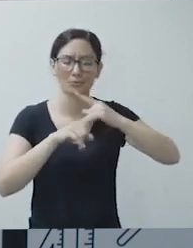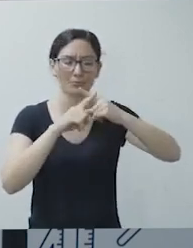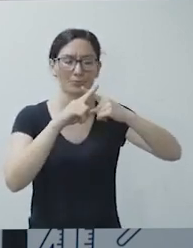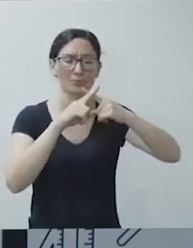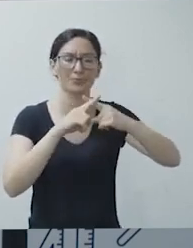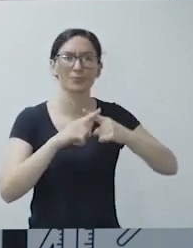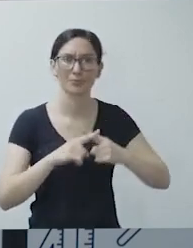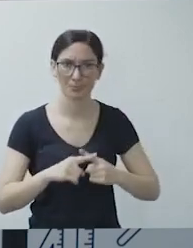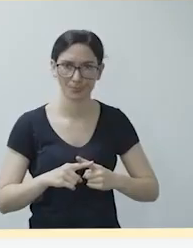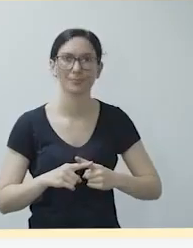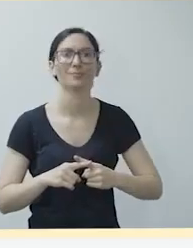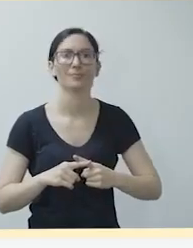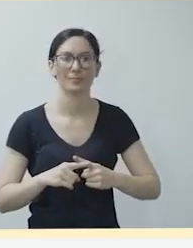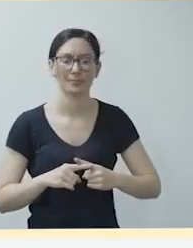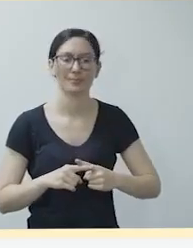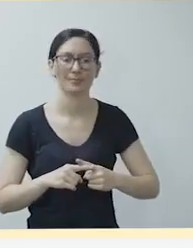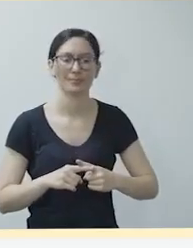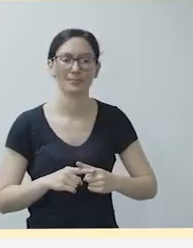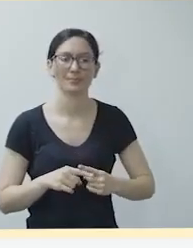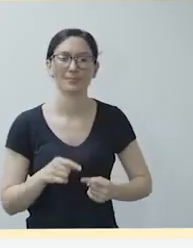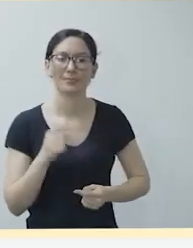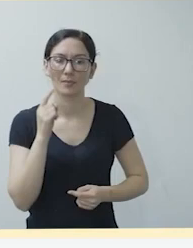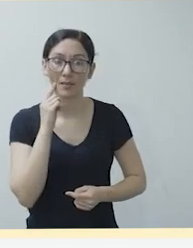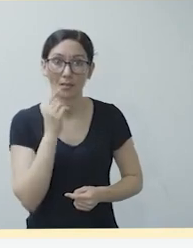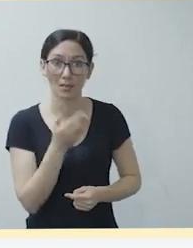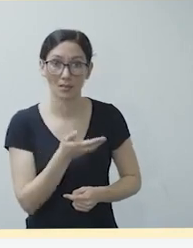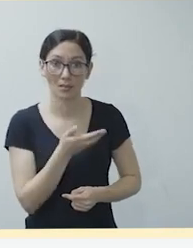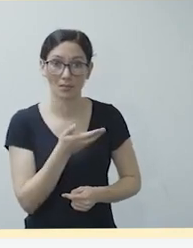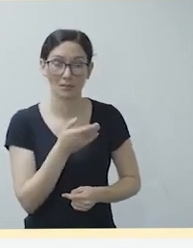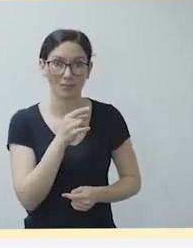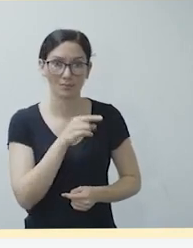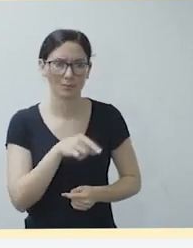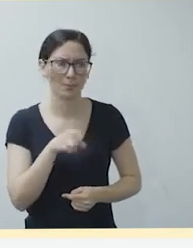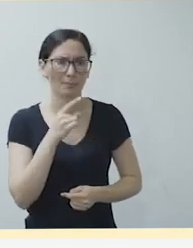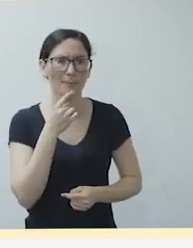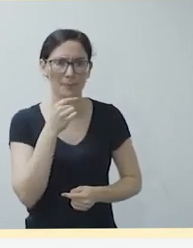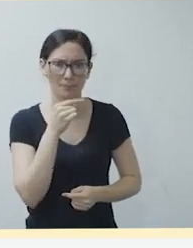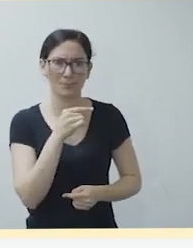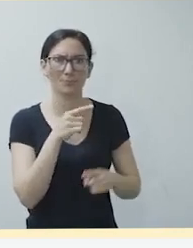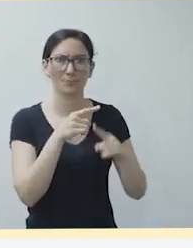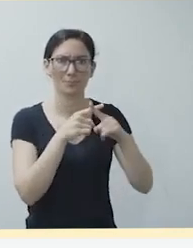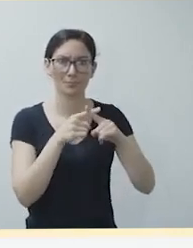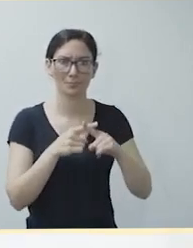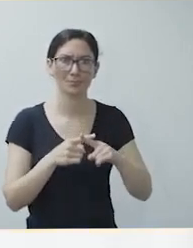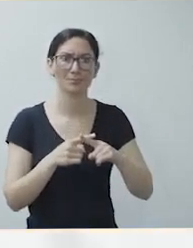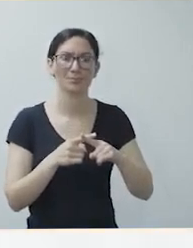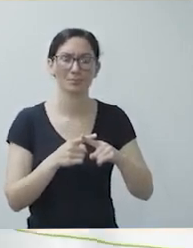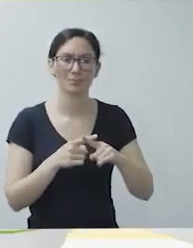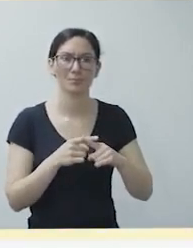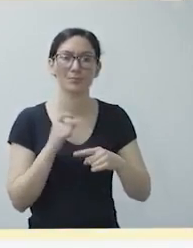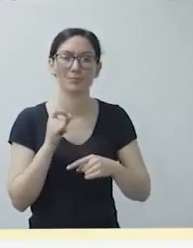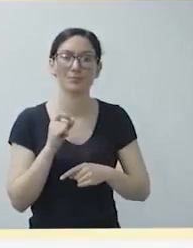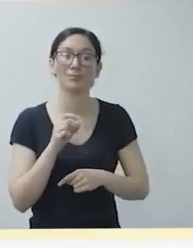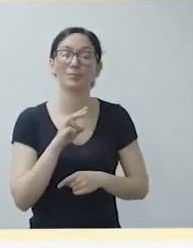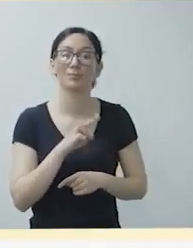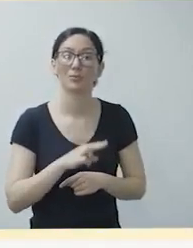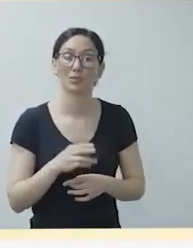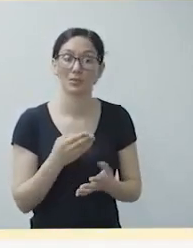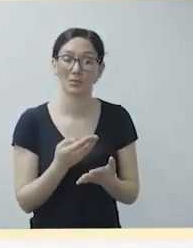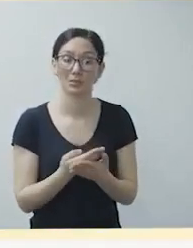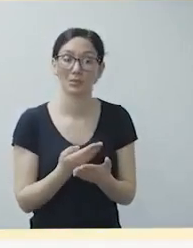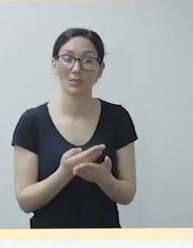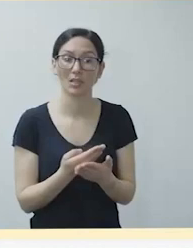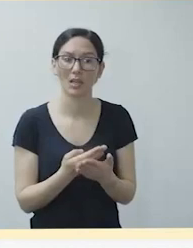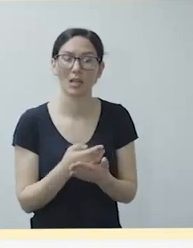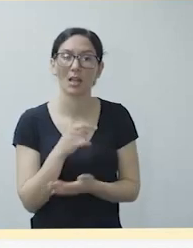multiplicação. E aí, olha só, o X da multiplicação. Nós vamos utilizar, então, na nossa aula,